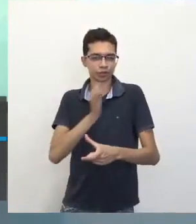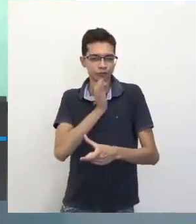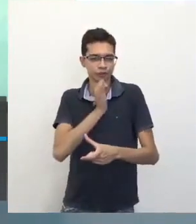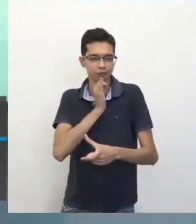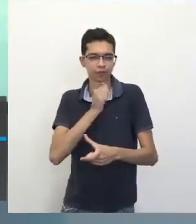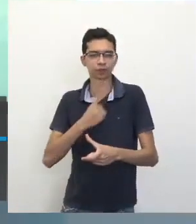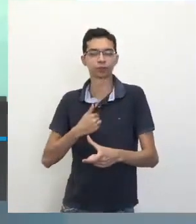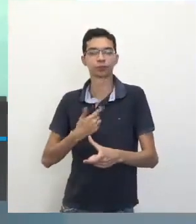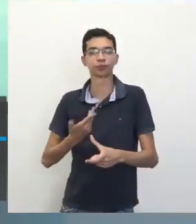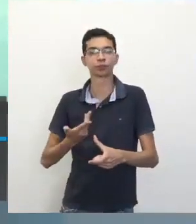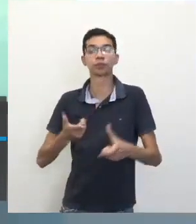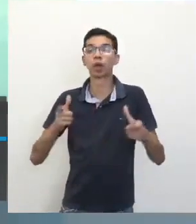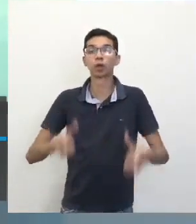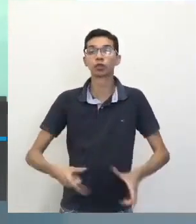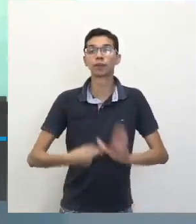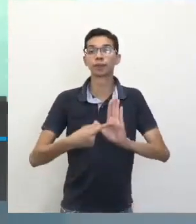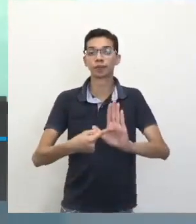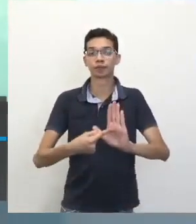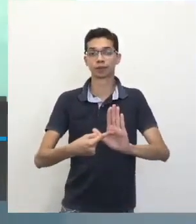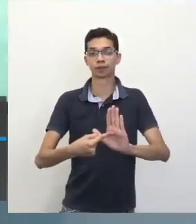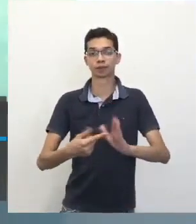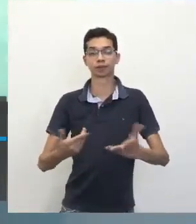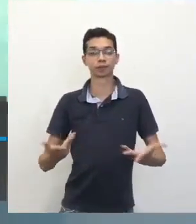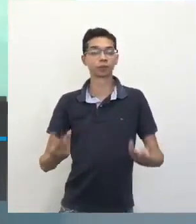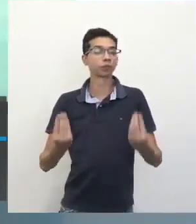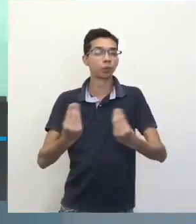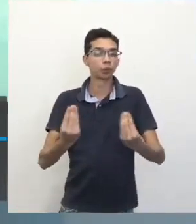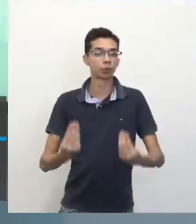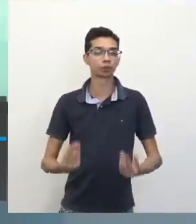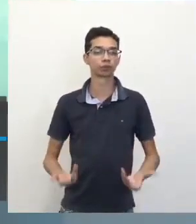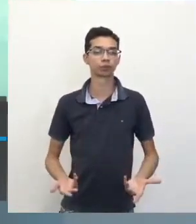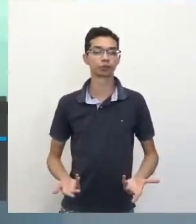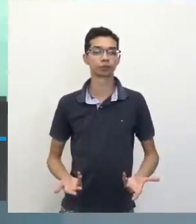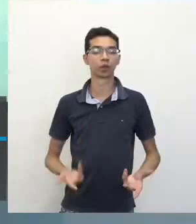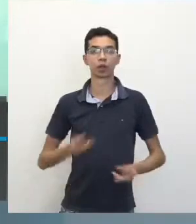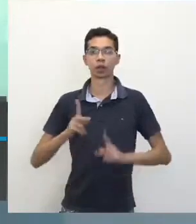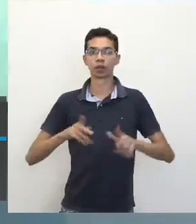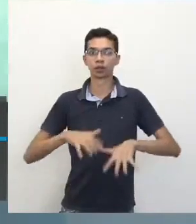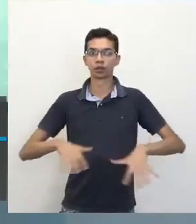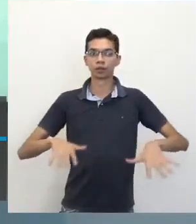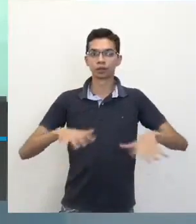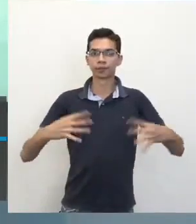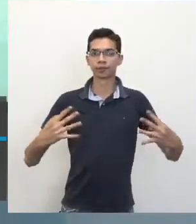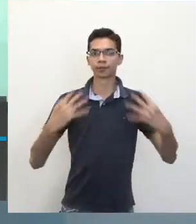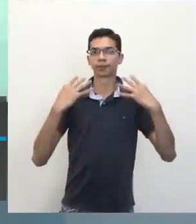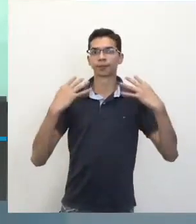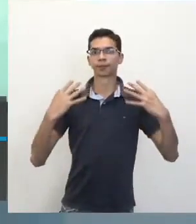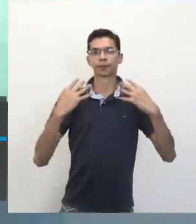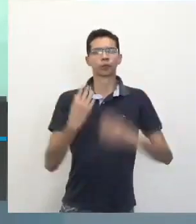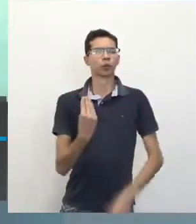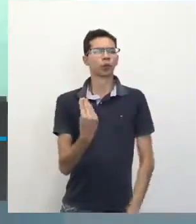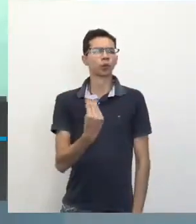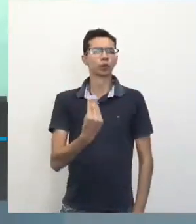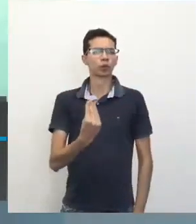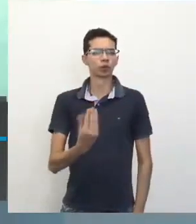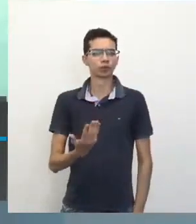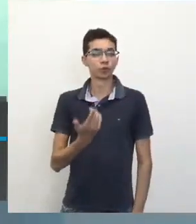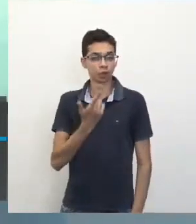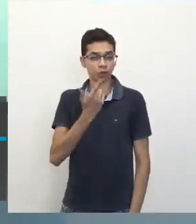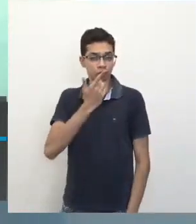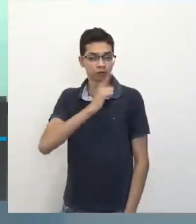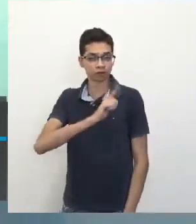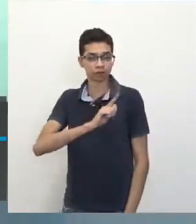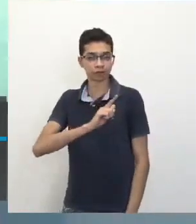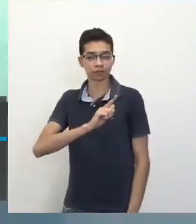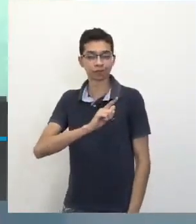galeria? Eu vou apresentar onde isso aí, né? Como é que a população, meu público-alvo, vai ter chance de ter acesso depois da